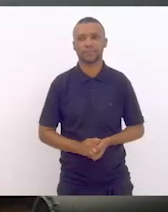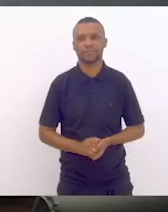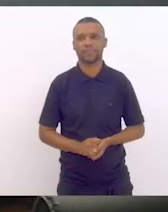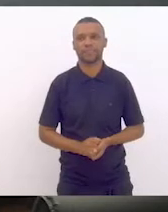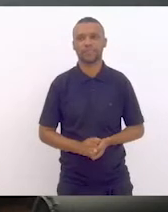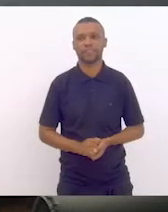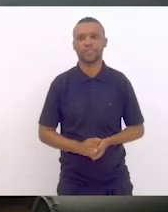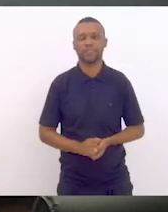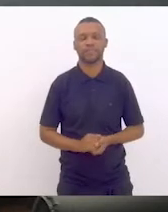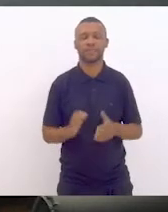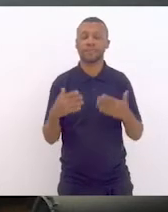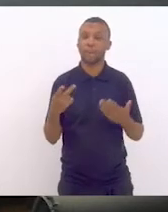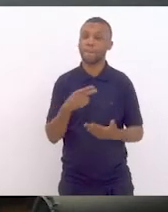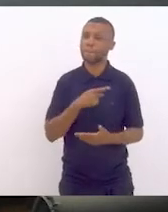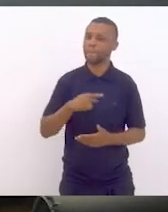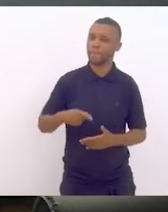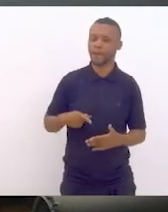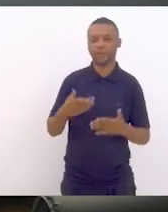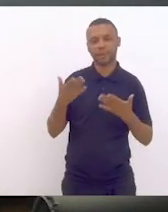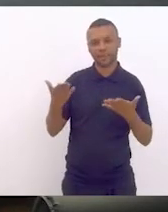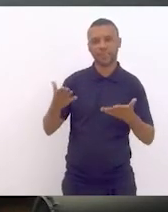Senhor presidente,